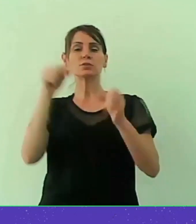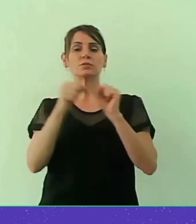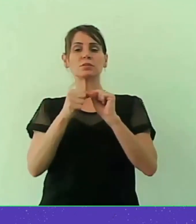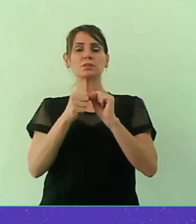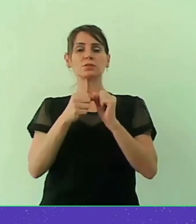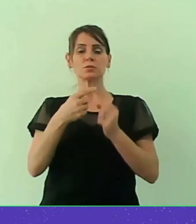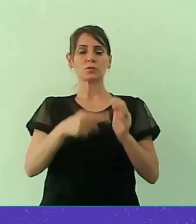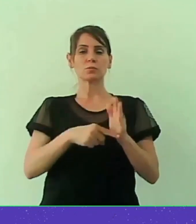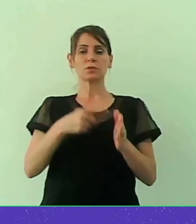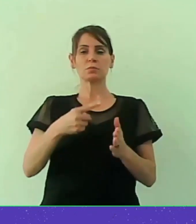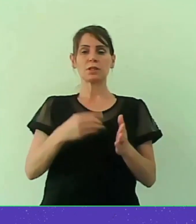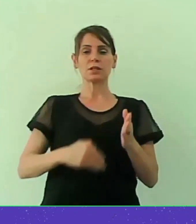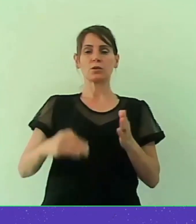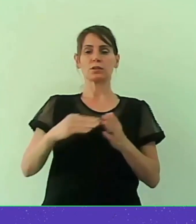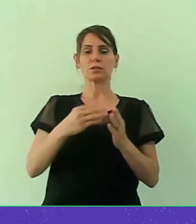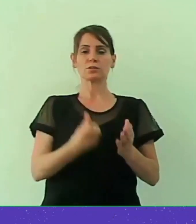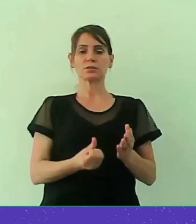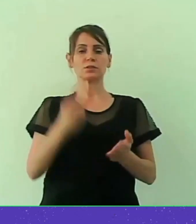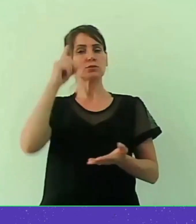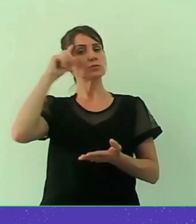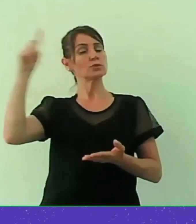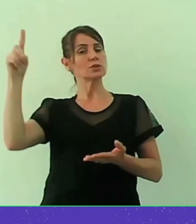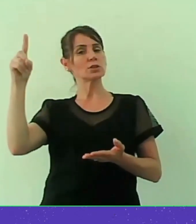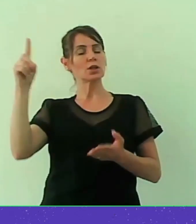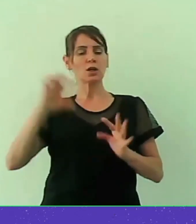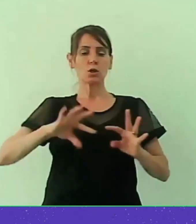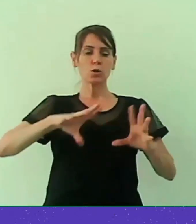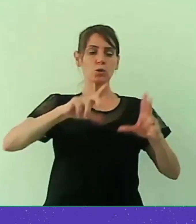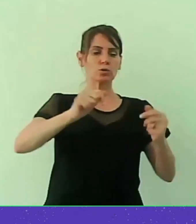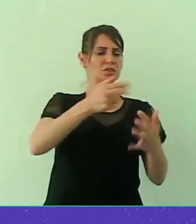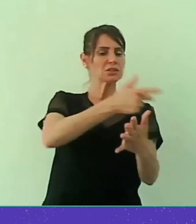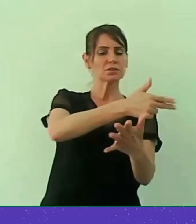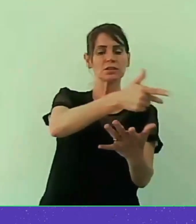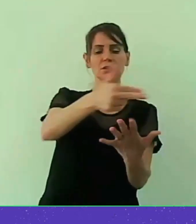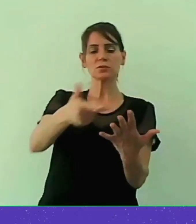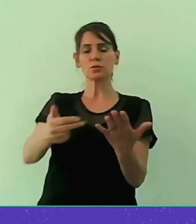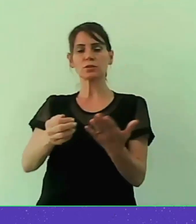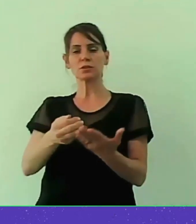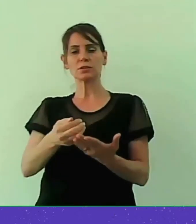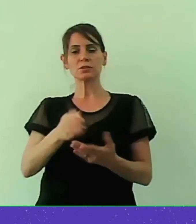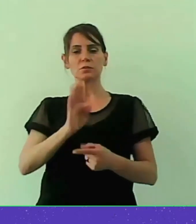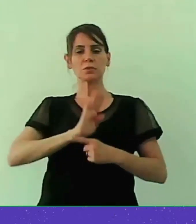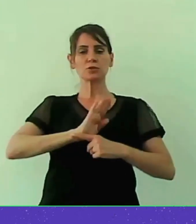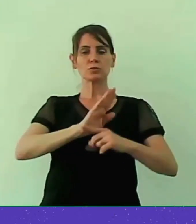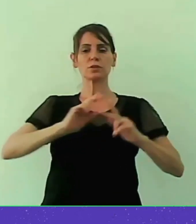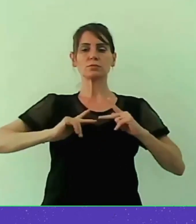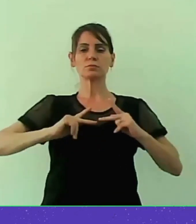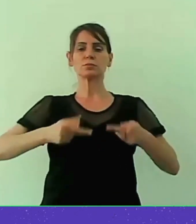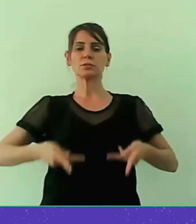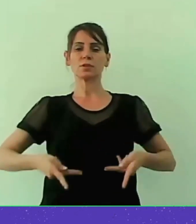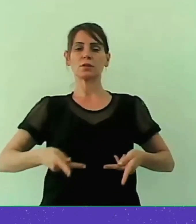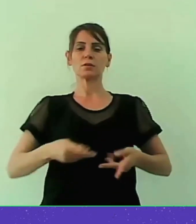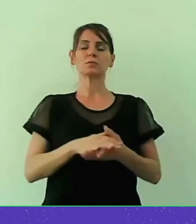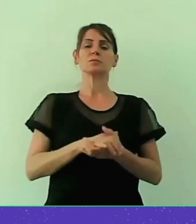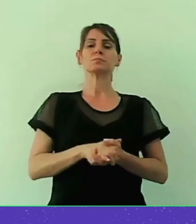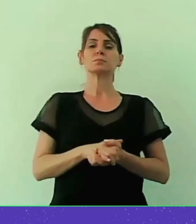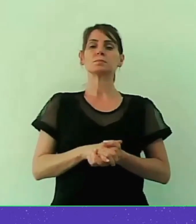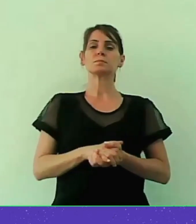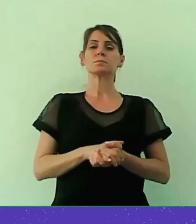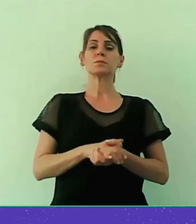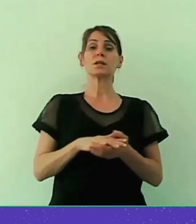que o homem precisava para suprimento do homem, para a sobrevivência do homem, e